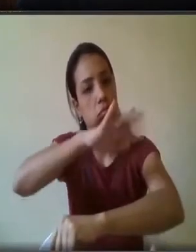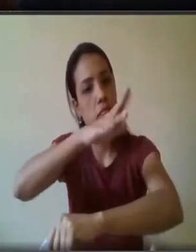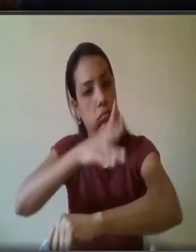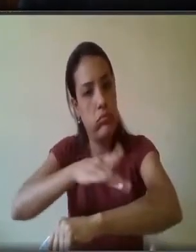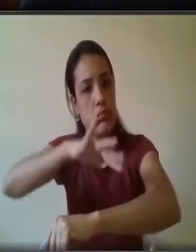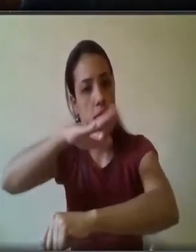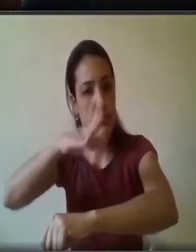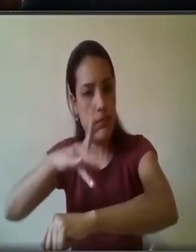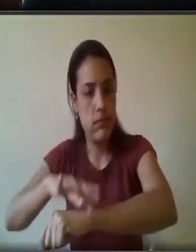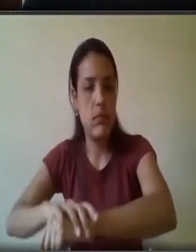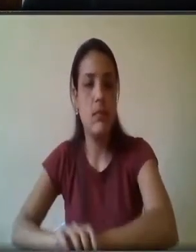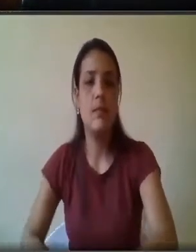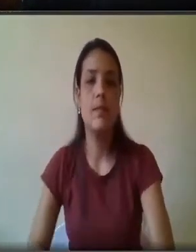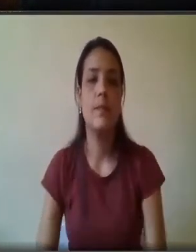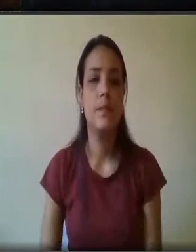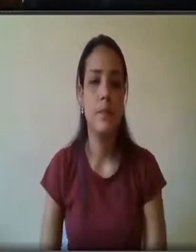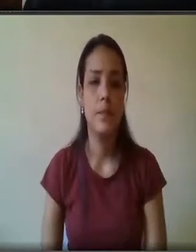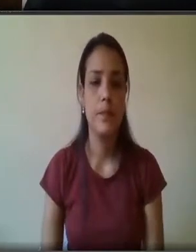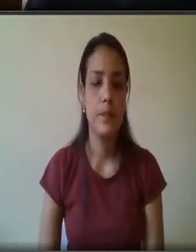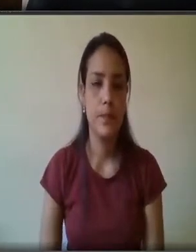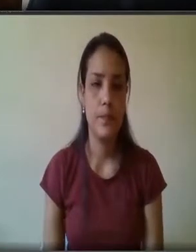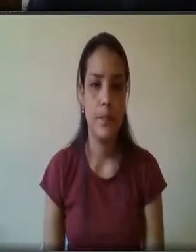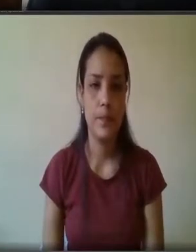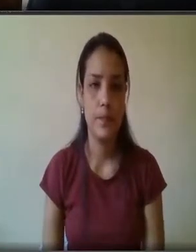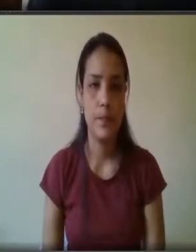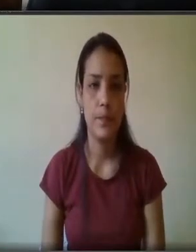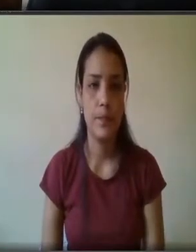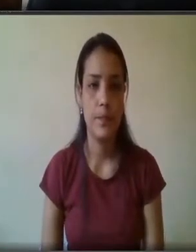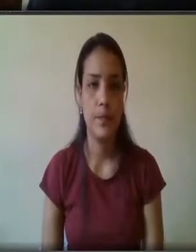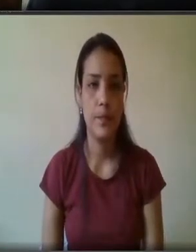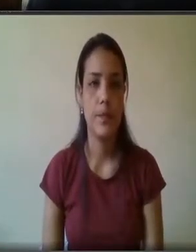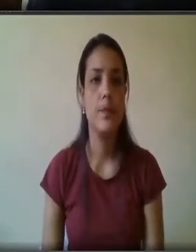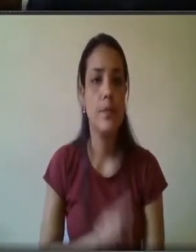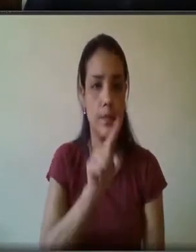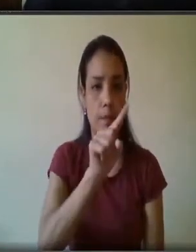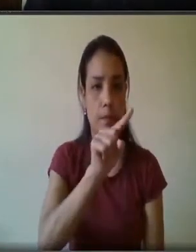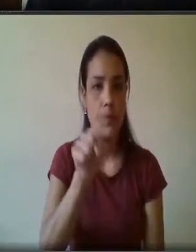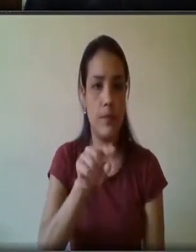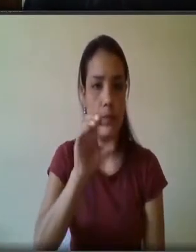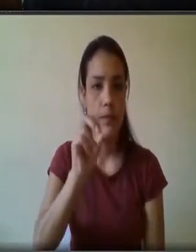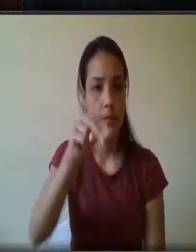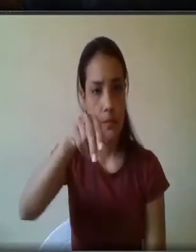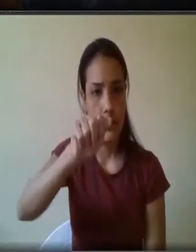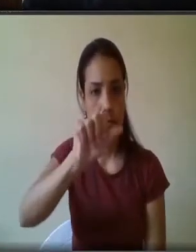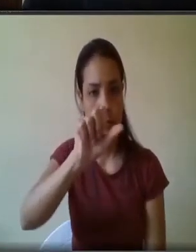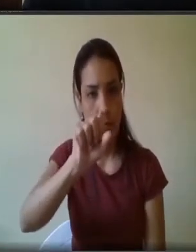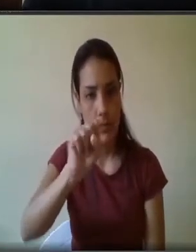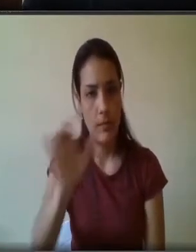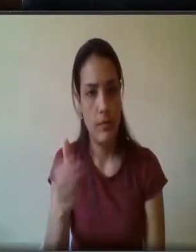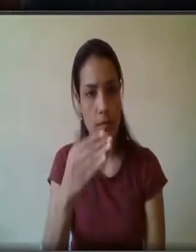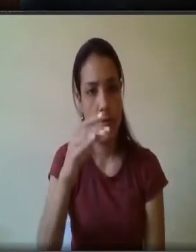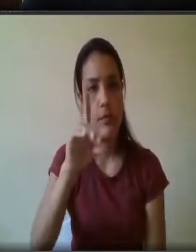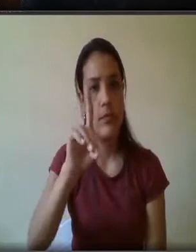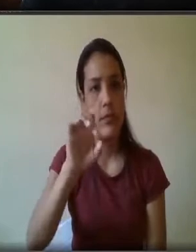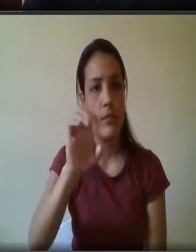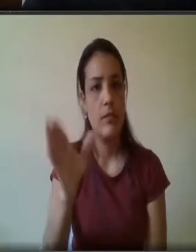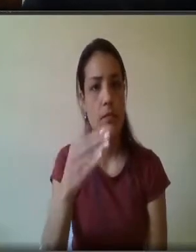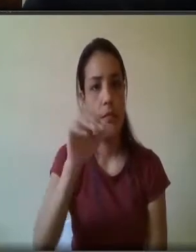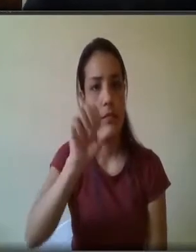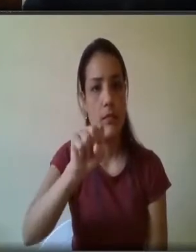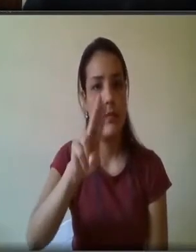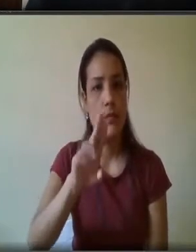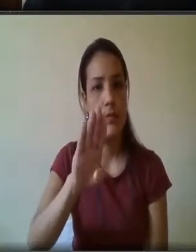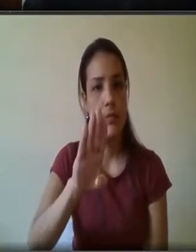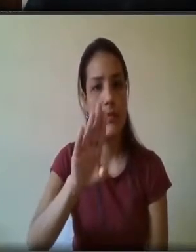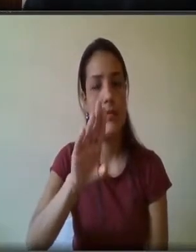os dobramentos modernos. Zonas de subducção. É o caso da Cordilheira dos Andes. Toda vez que